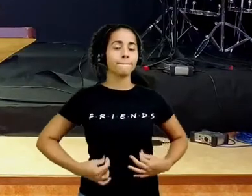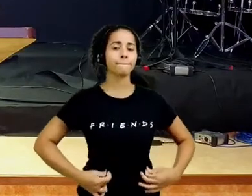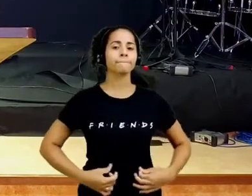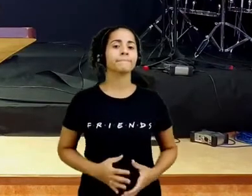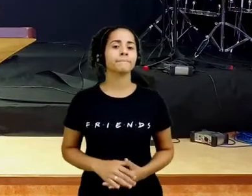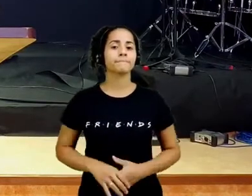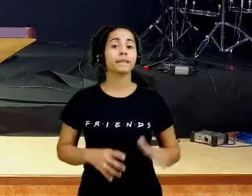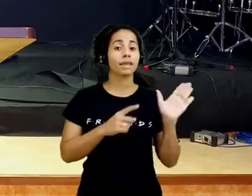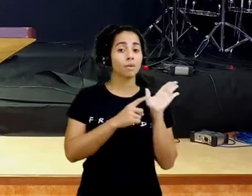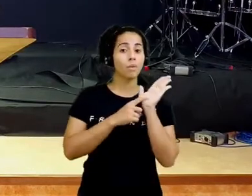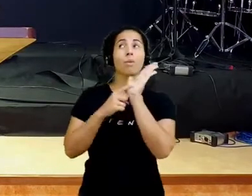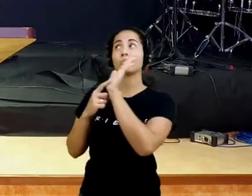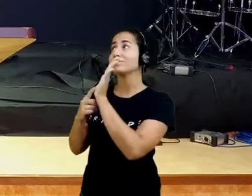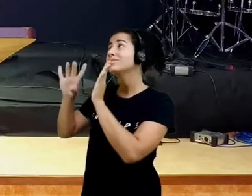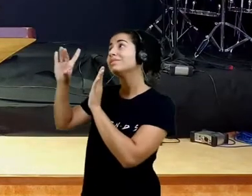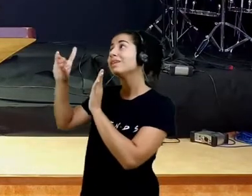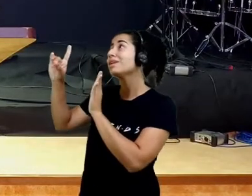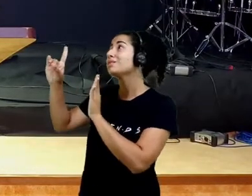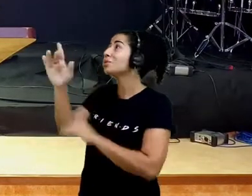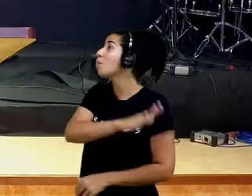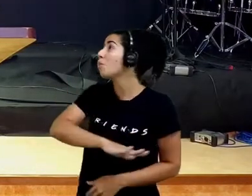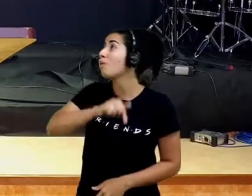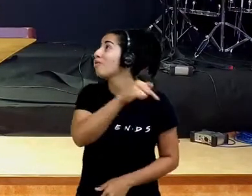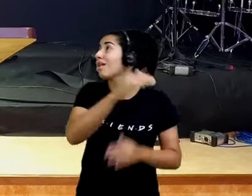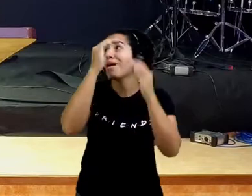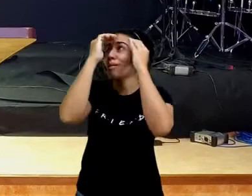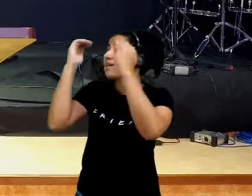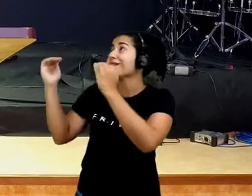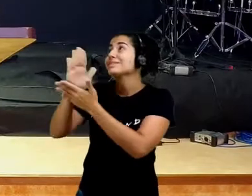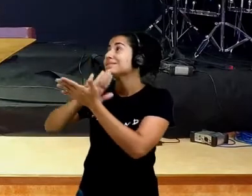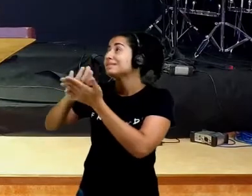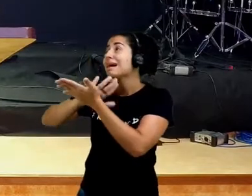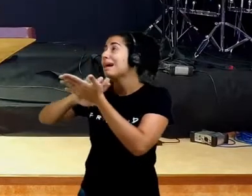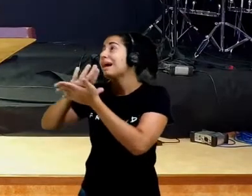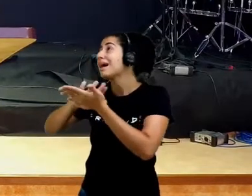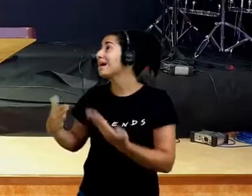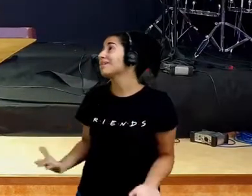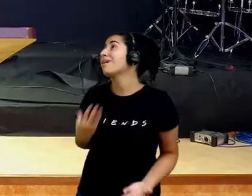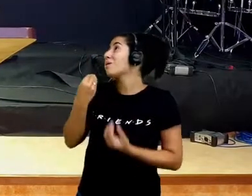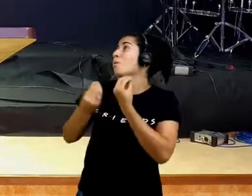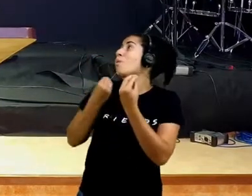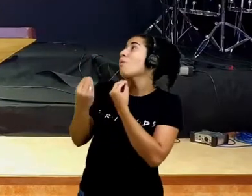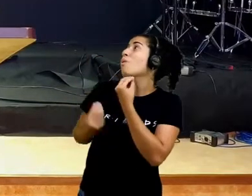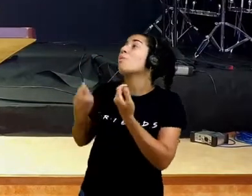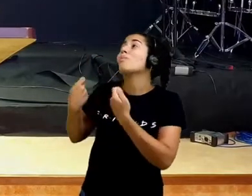coloca a situação diante de Deus, porque Jeremias esperava do